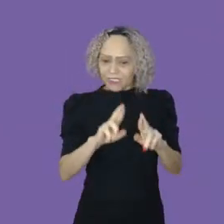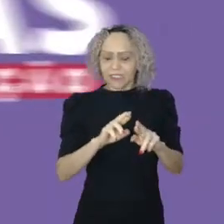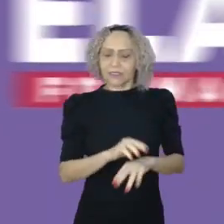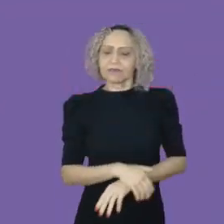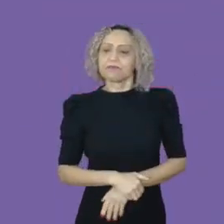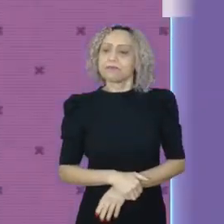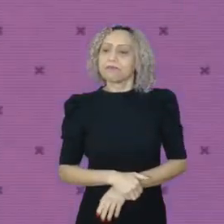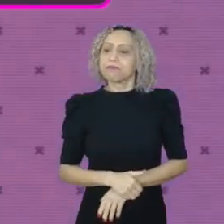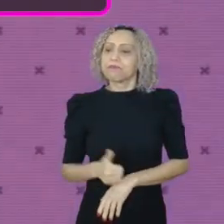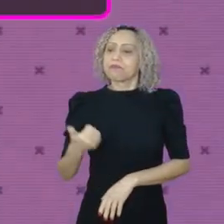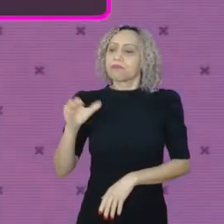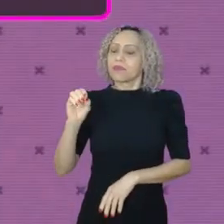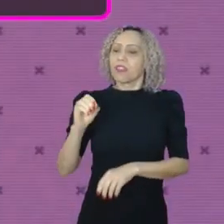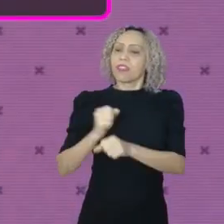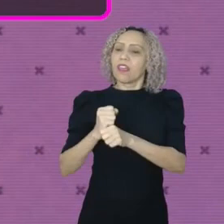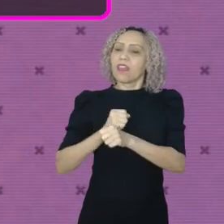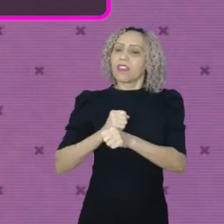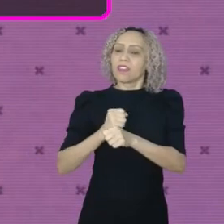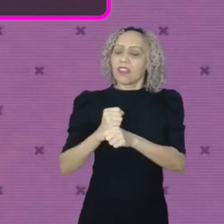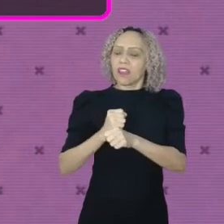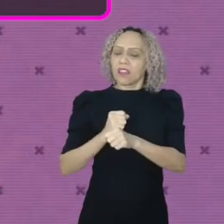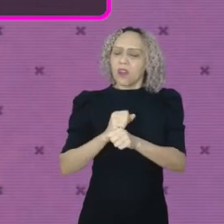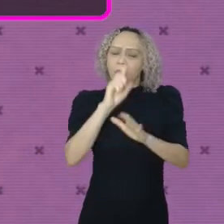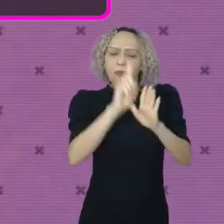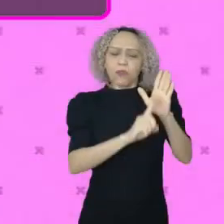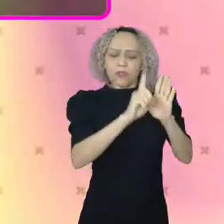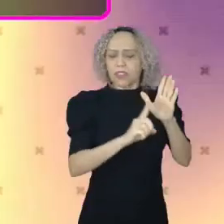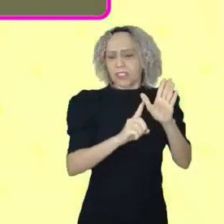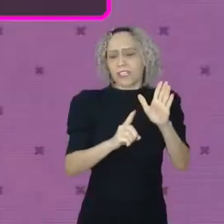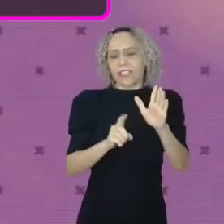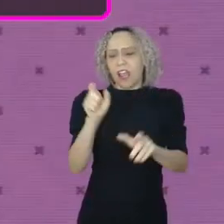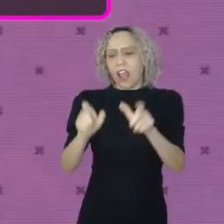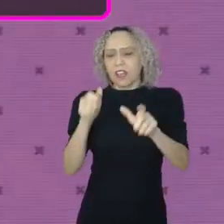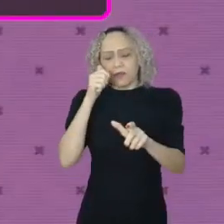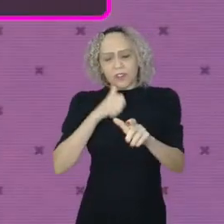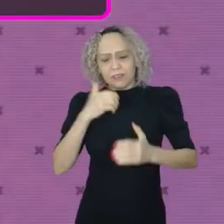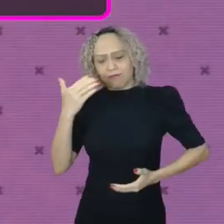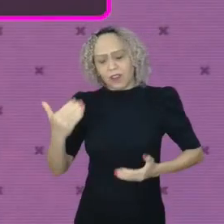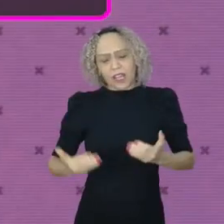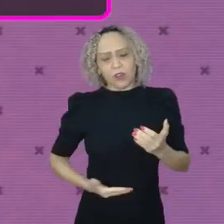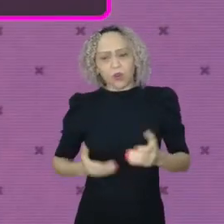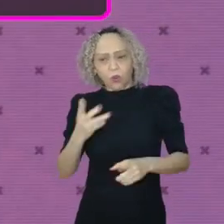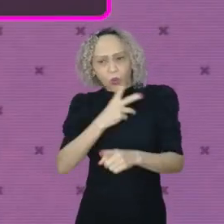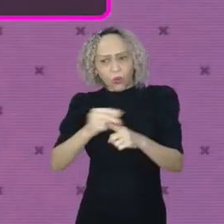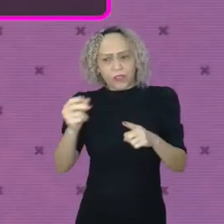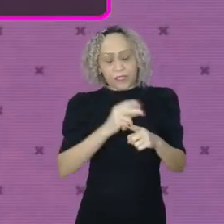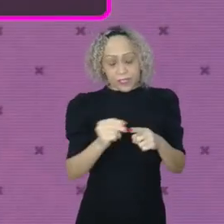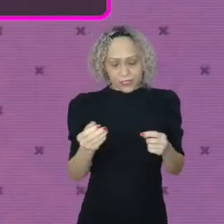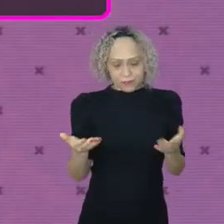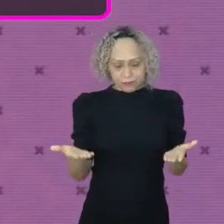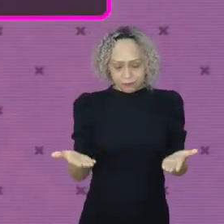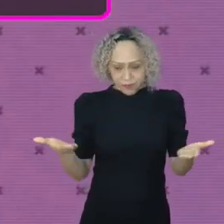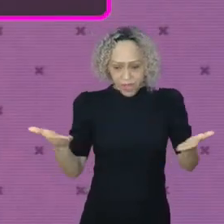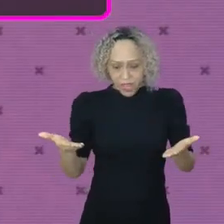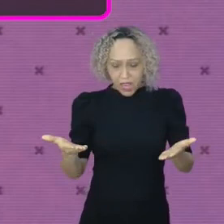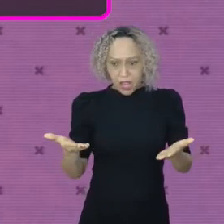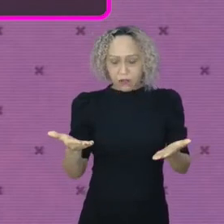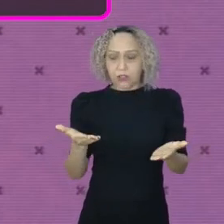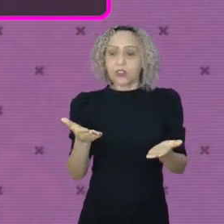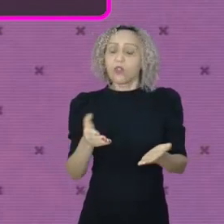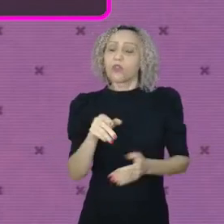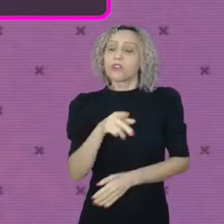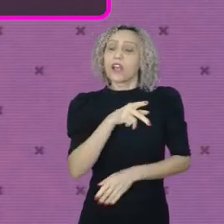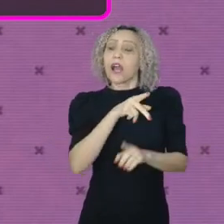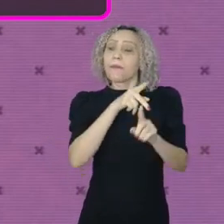Em 10 anos, muitos direitos foram conquistados pelas trabalhadoras domésticas. E na aula de hoje, a presidenta do Sindicato